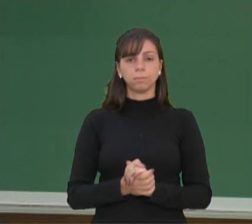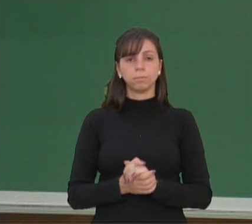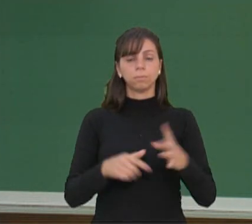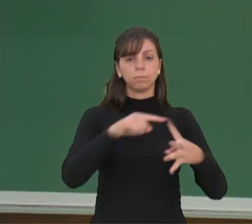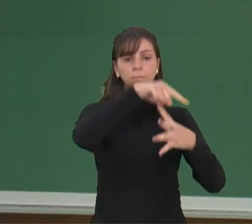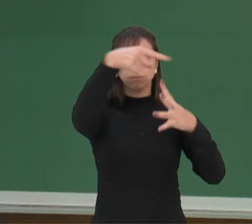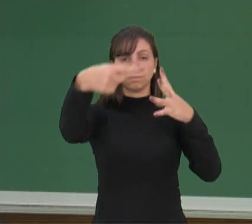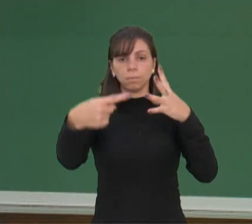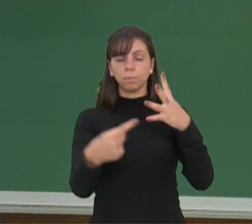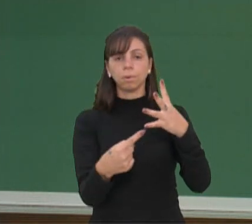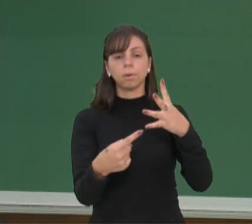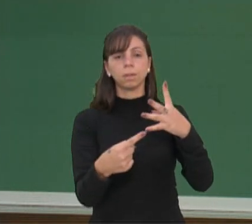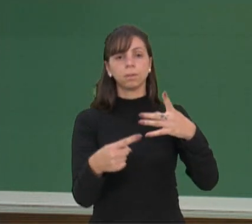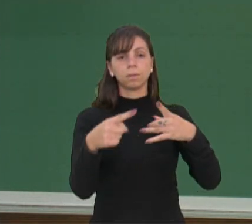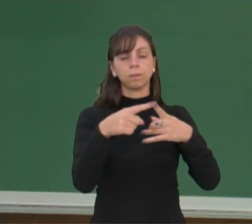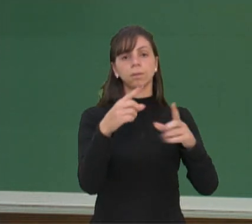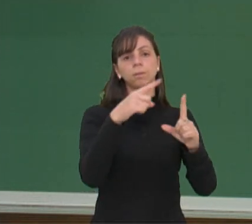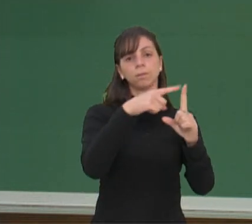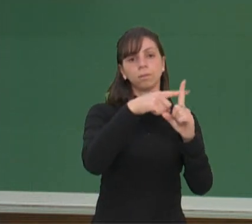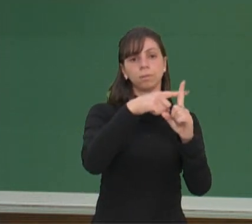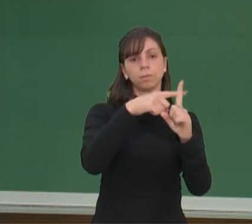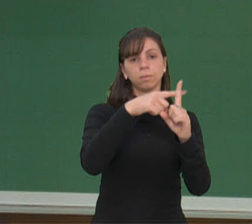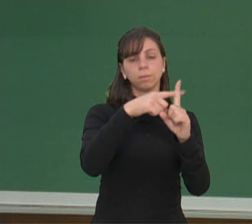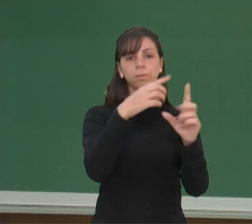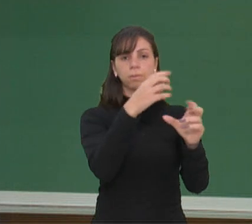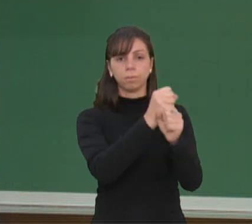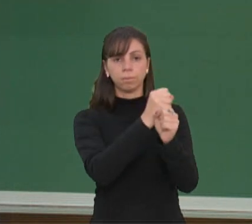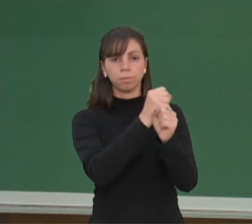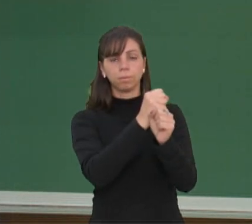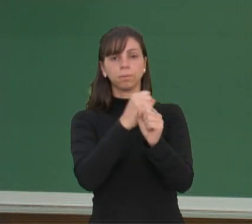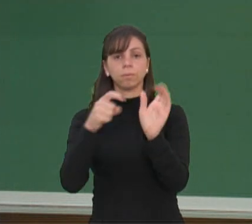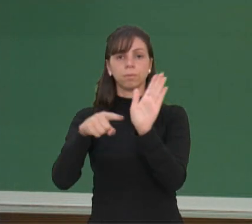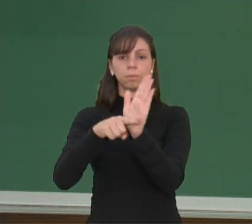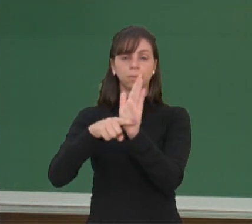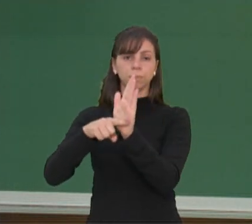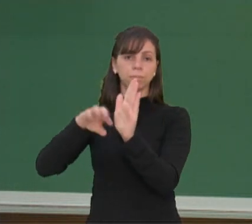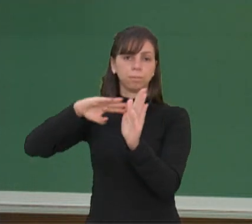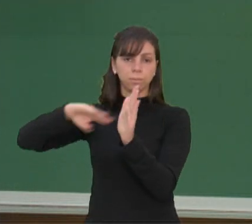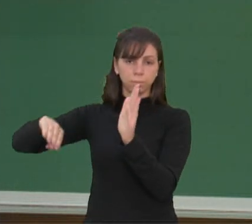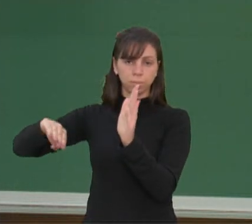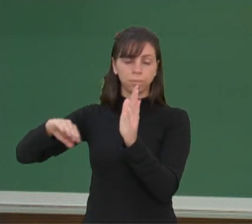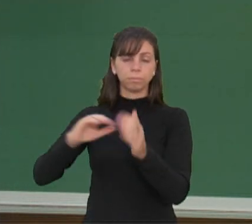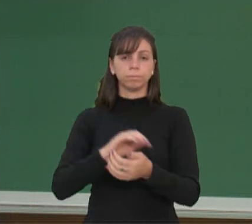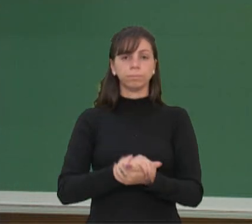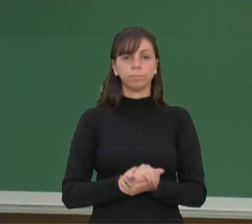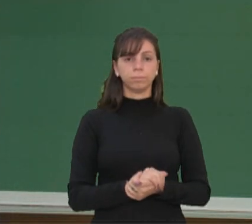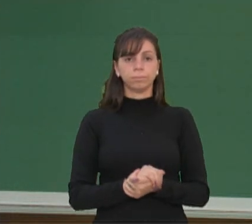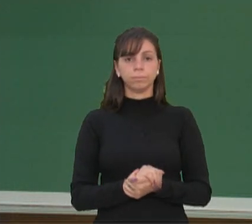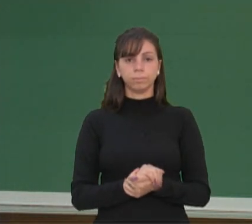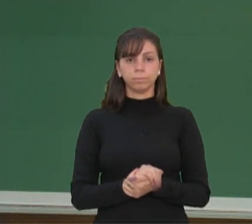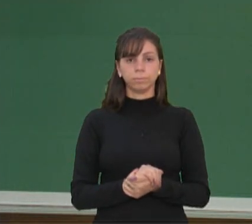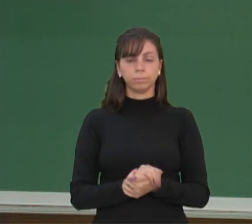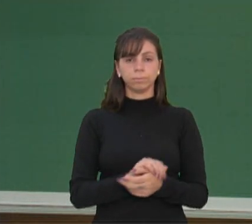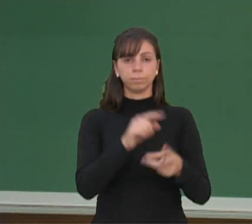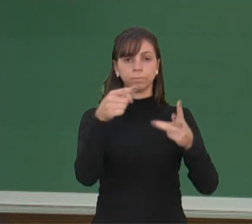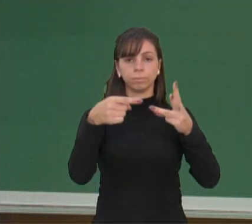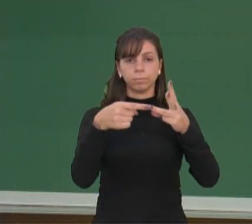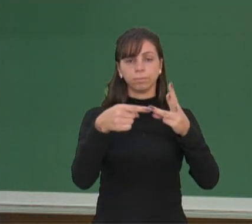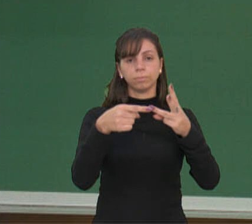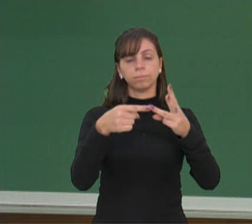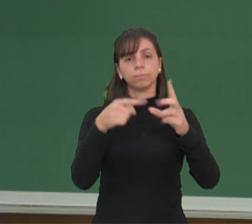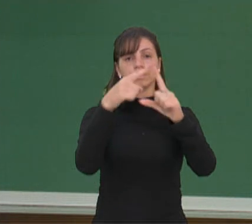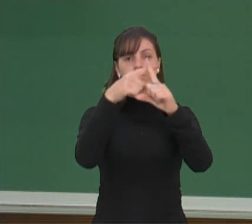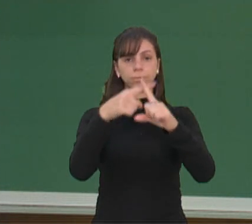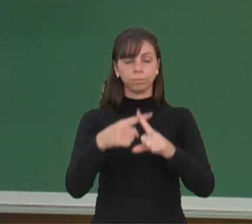aos monômios. A adição e a subtração, em que você só tem que juntar os termos semelhantes. A